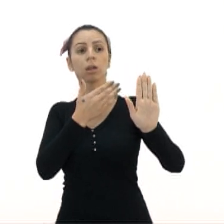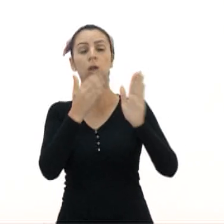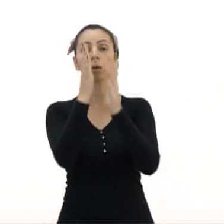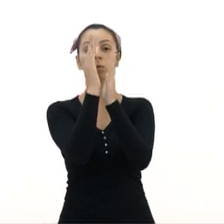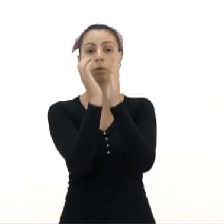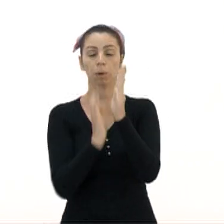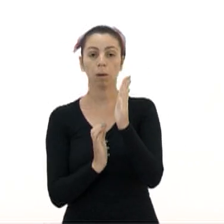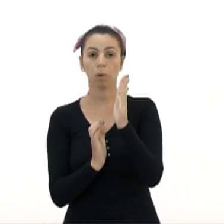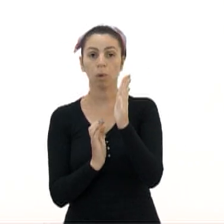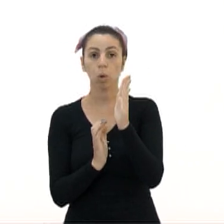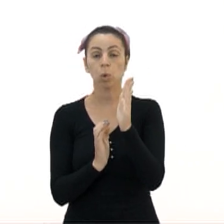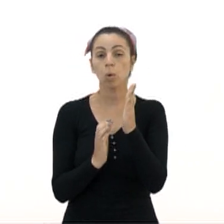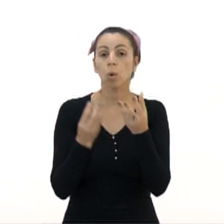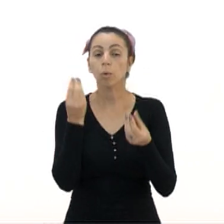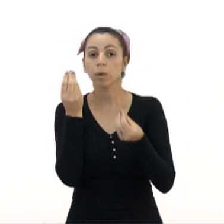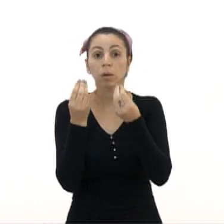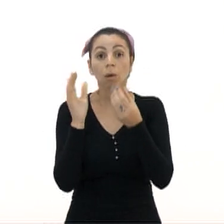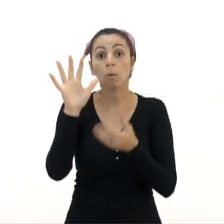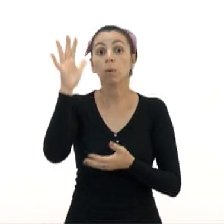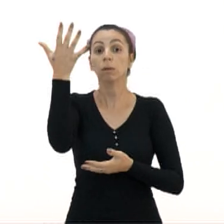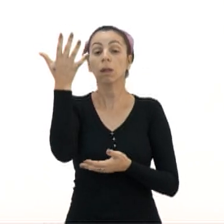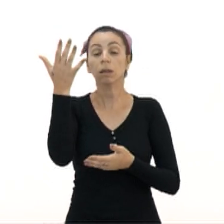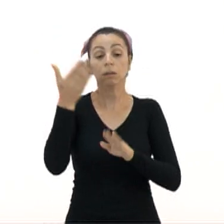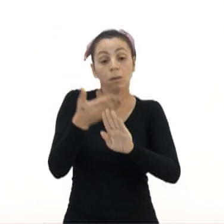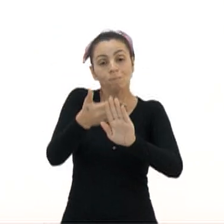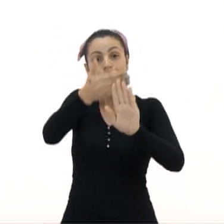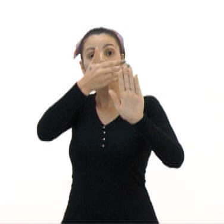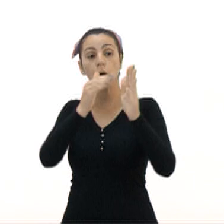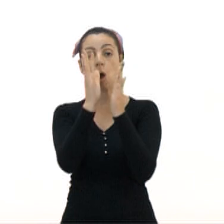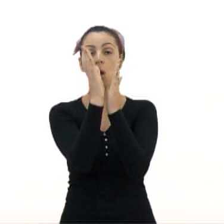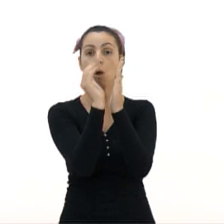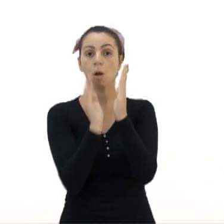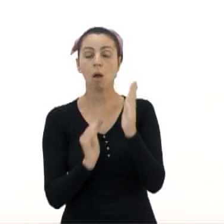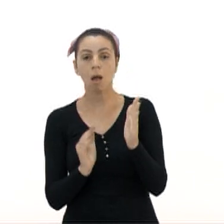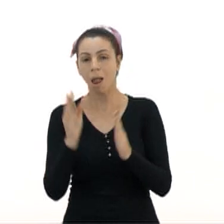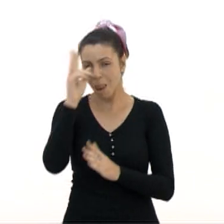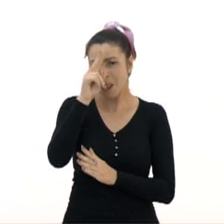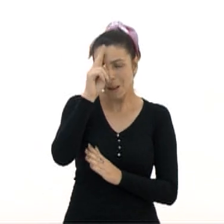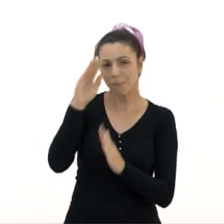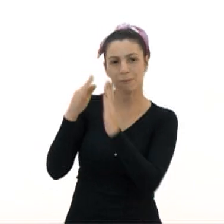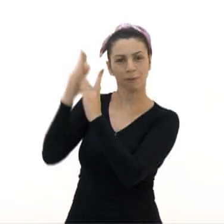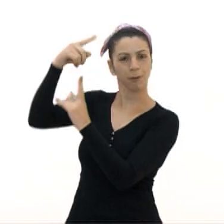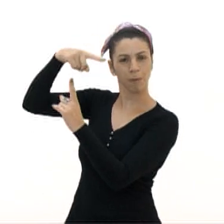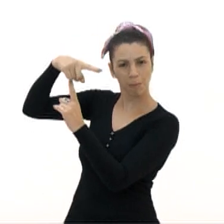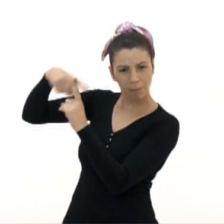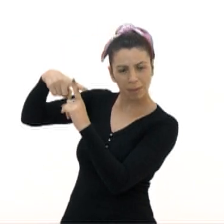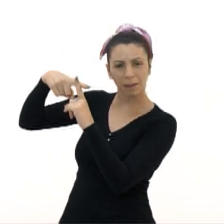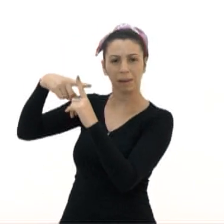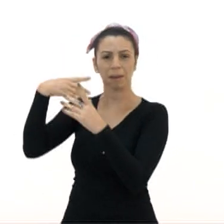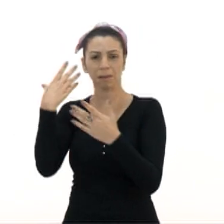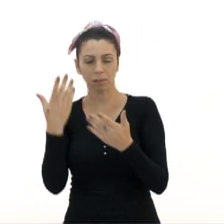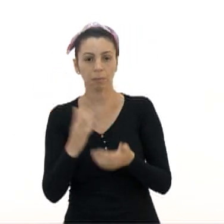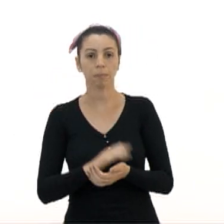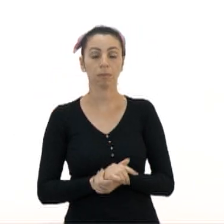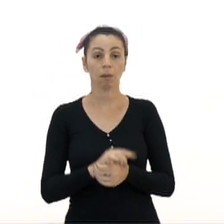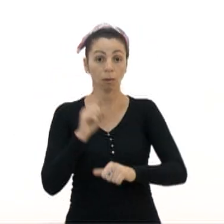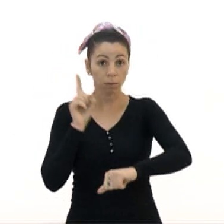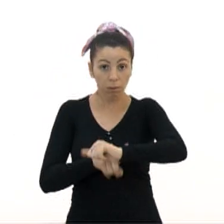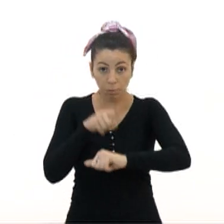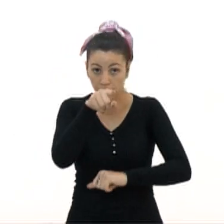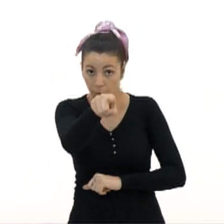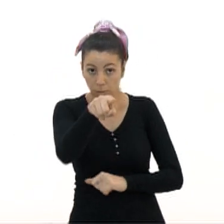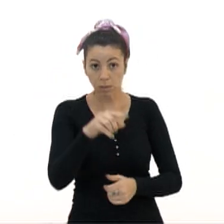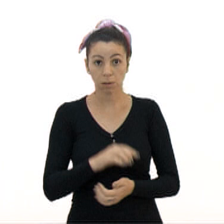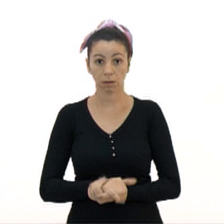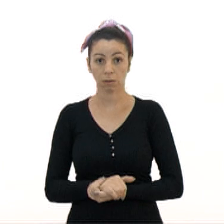por trás da arte barroca. Lembra que eu falei da posicionamento da igreja, protestante, tudo lá? Tempo para você